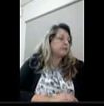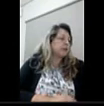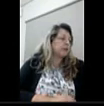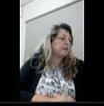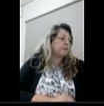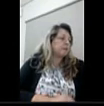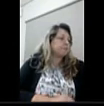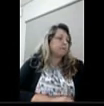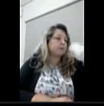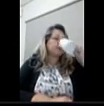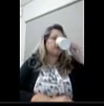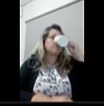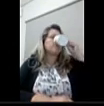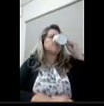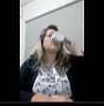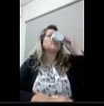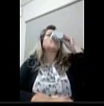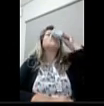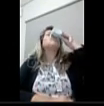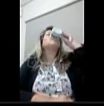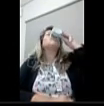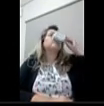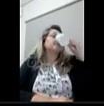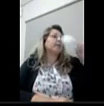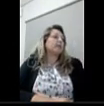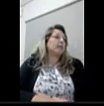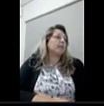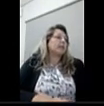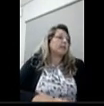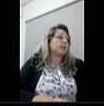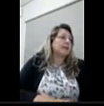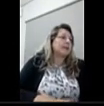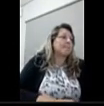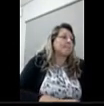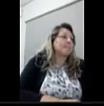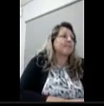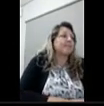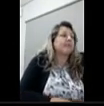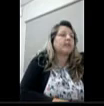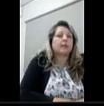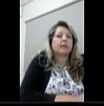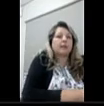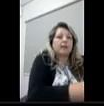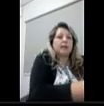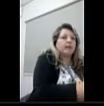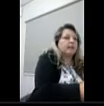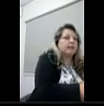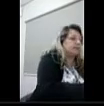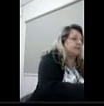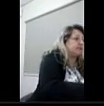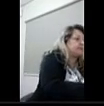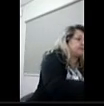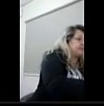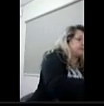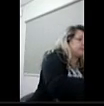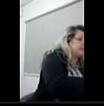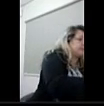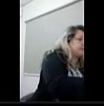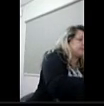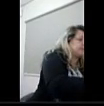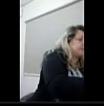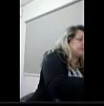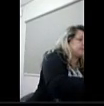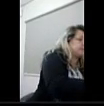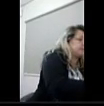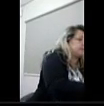então, por exemplo, você pode combinar por mês qual regra ortográfica ela vai ser priorizada, né, buscar a